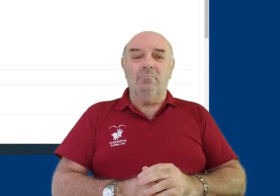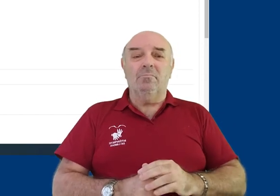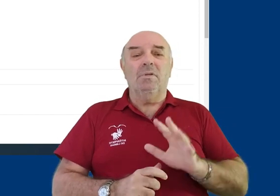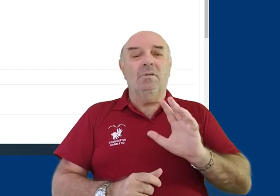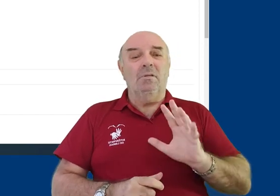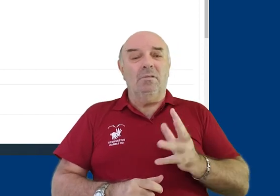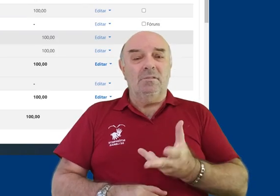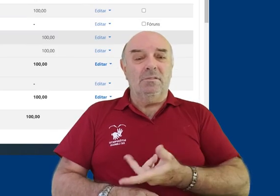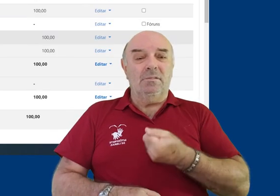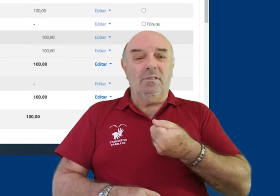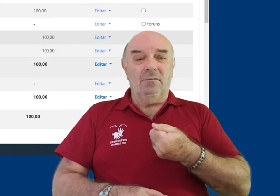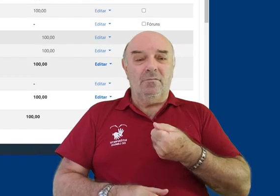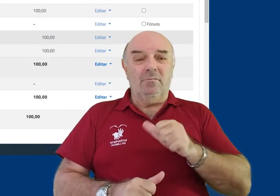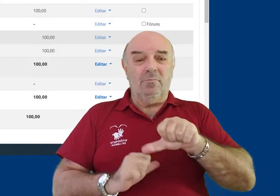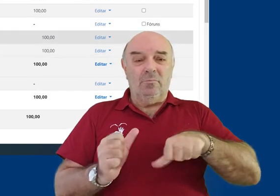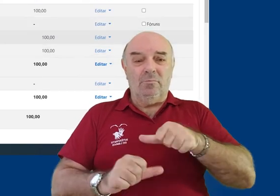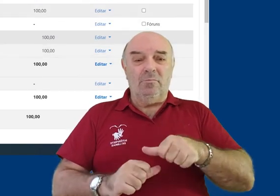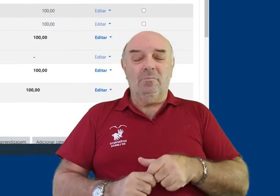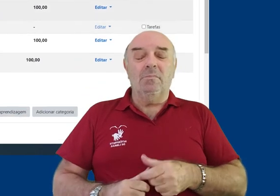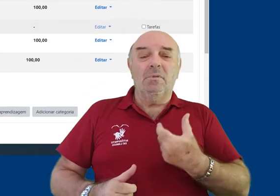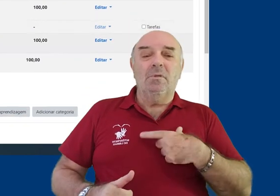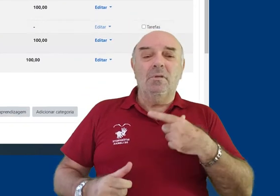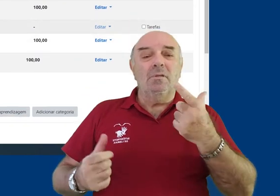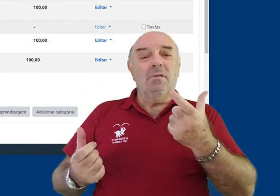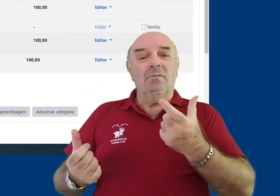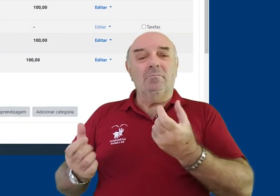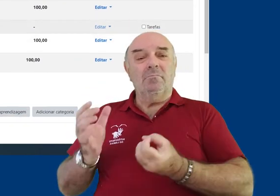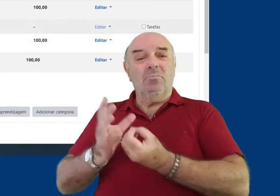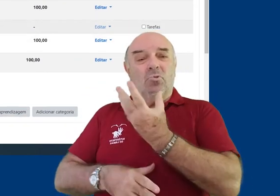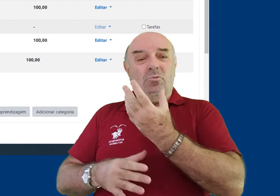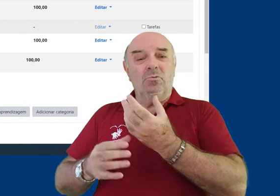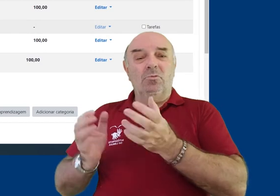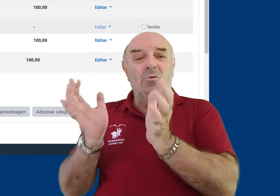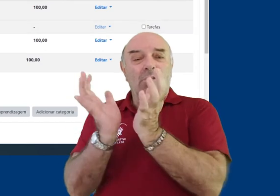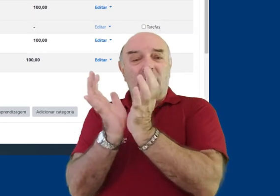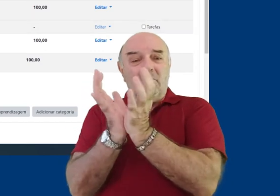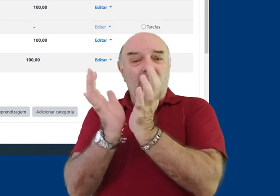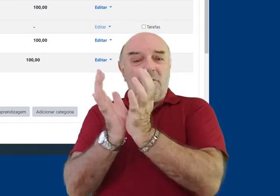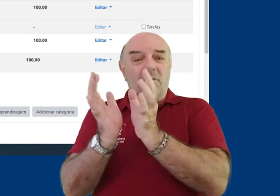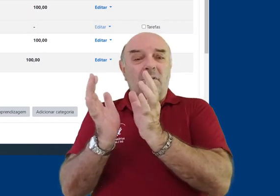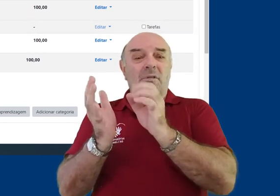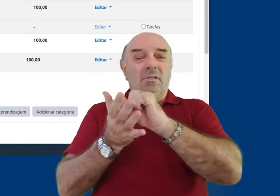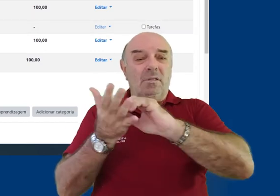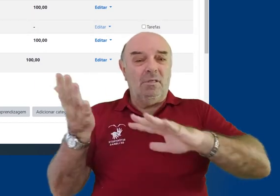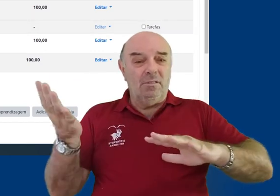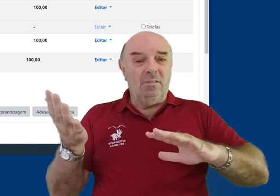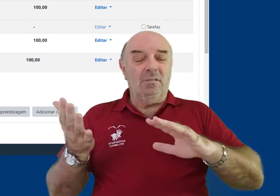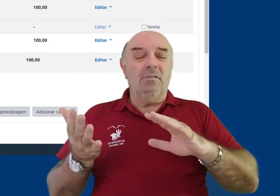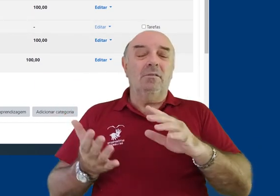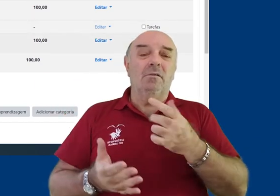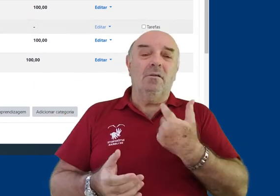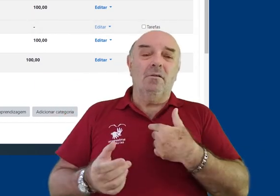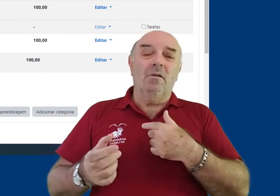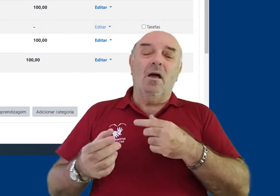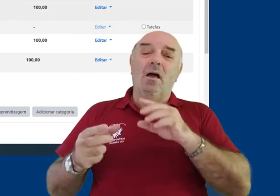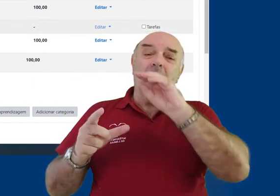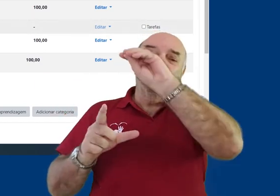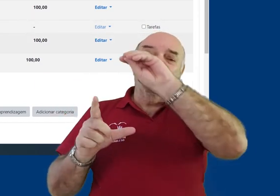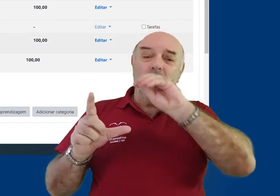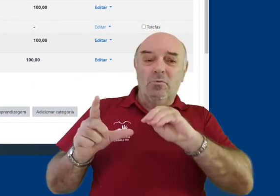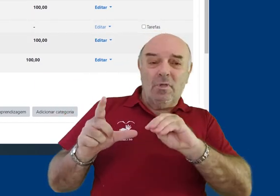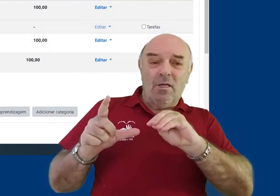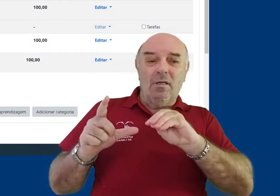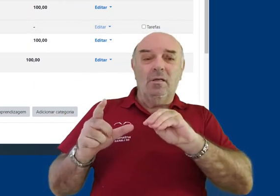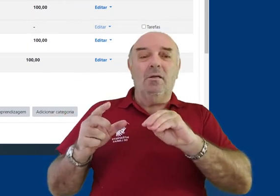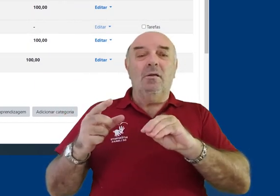E salvo as mudanças. Reparem que eu tenho a categoria Tarefa. Vou mover tarefa 1 e tarefa